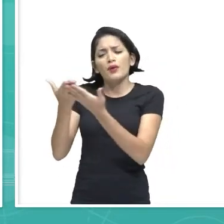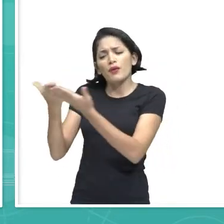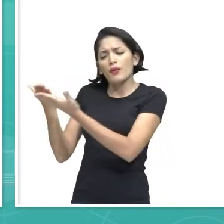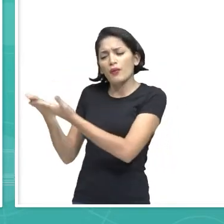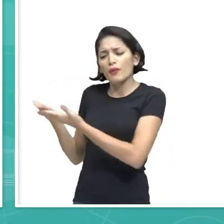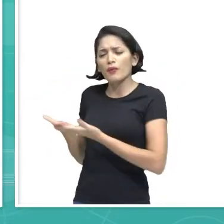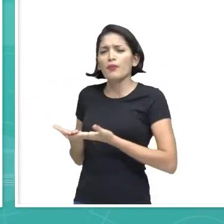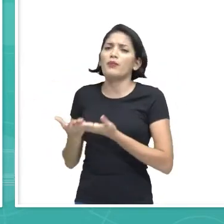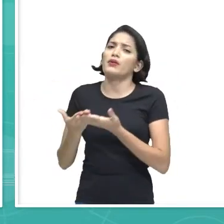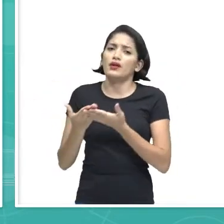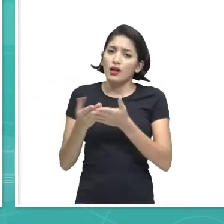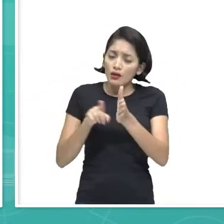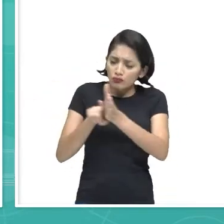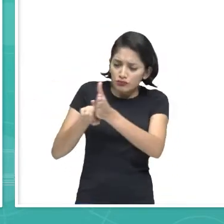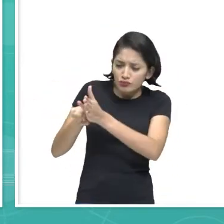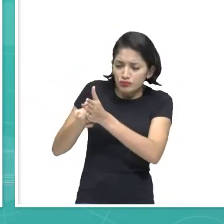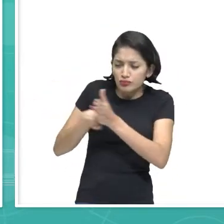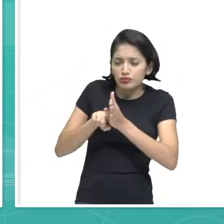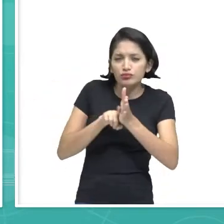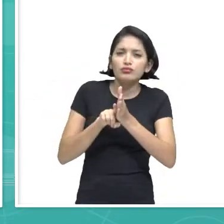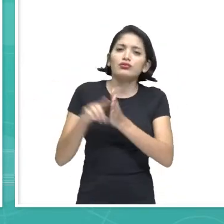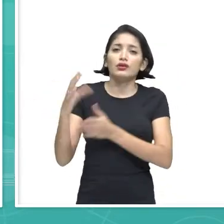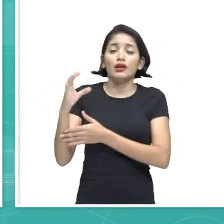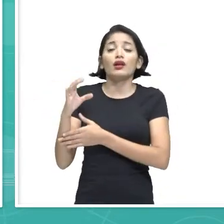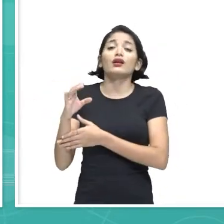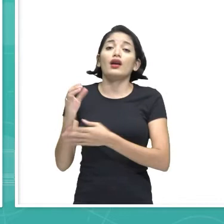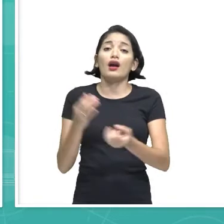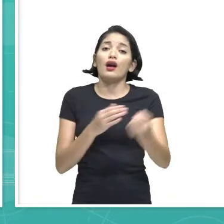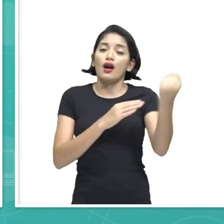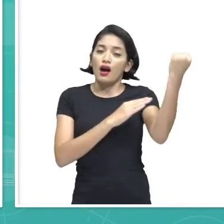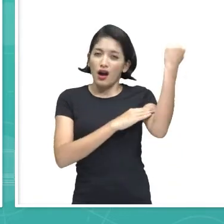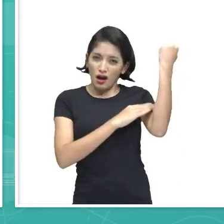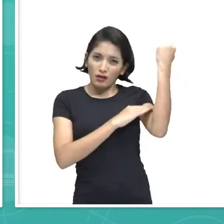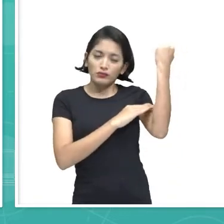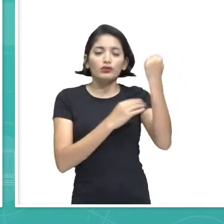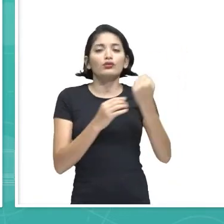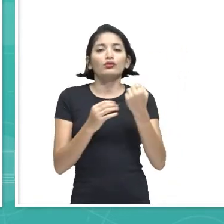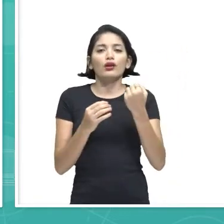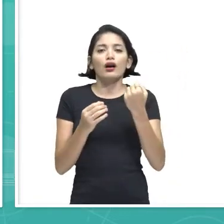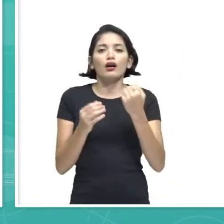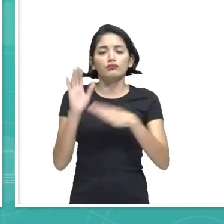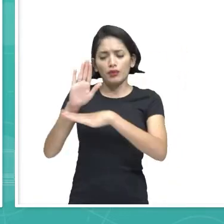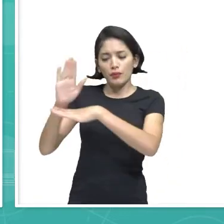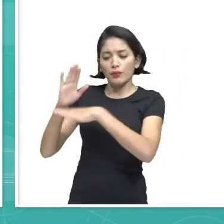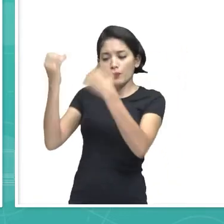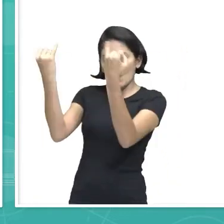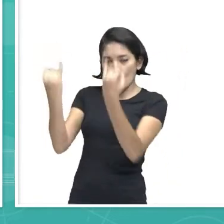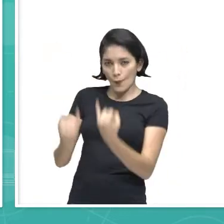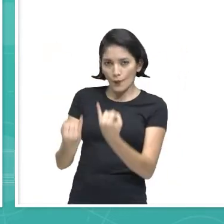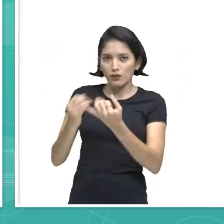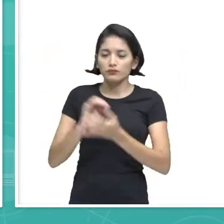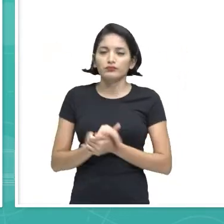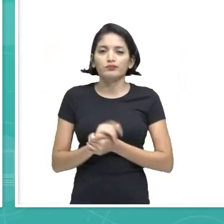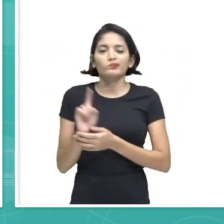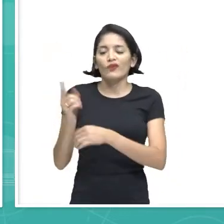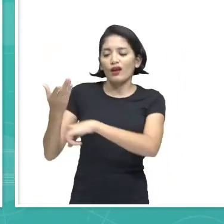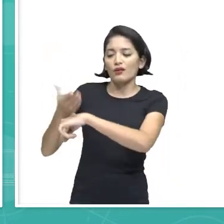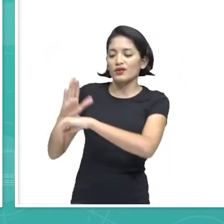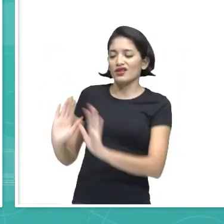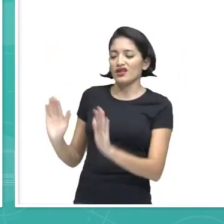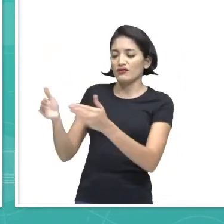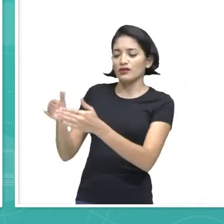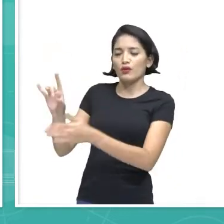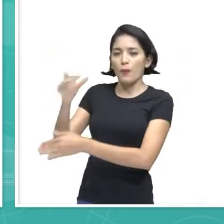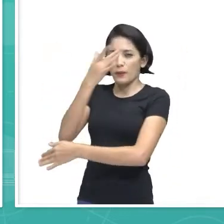científicos comprovando que a musculação ajuda e muito no processo de emagrecimento. Então, não é uma atividade só